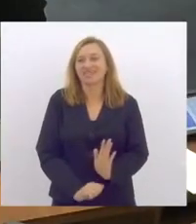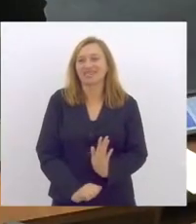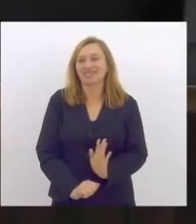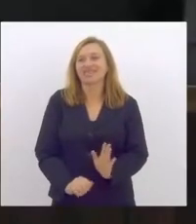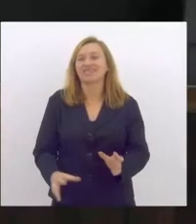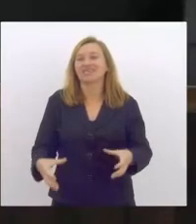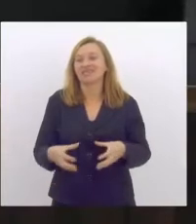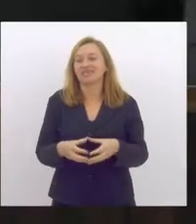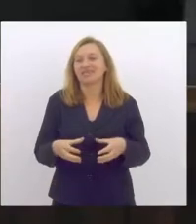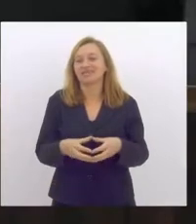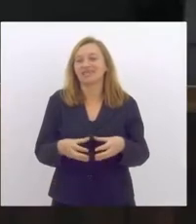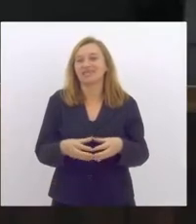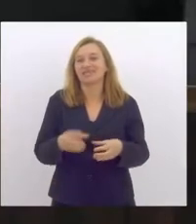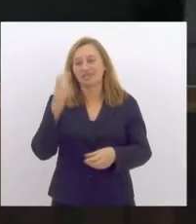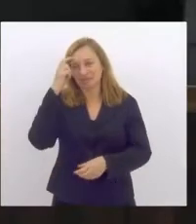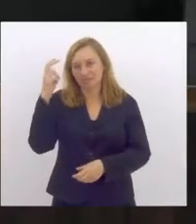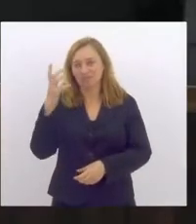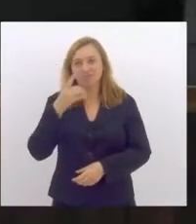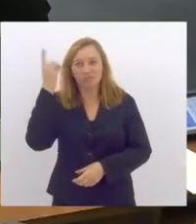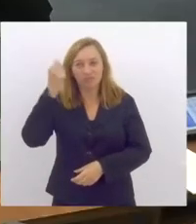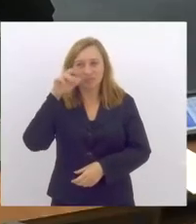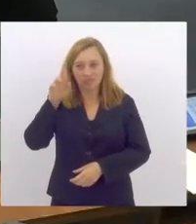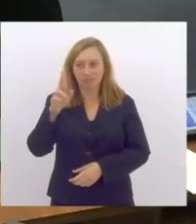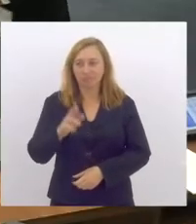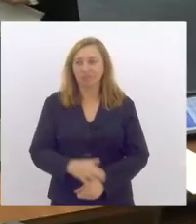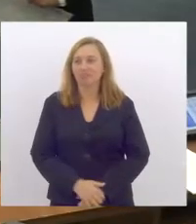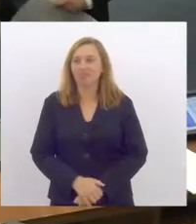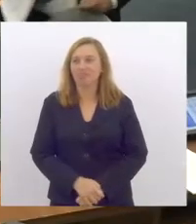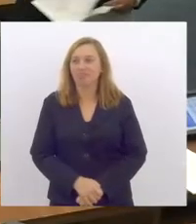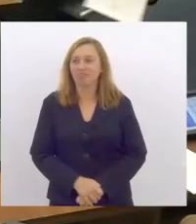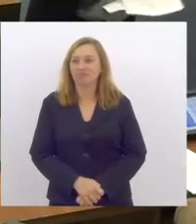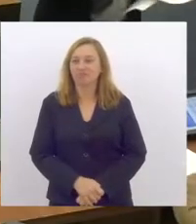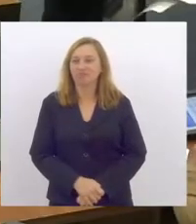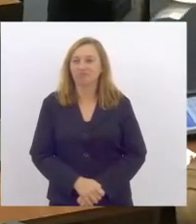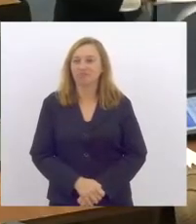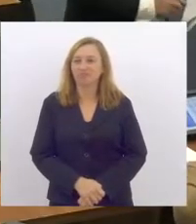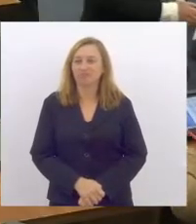Pela Comissão de Cultura, deputado Eliomar.